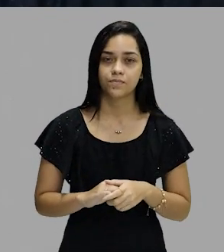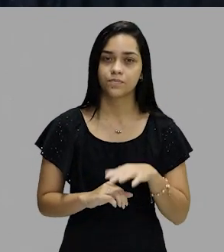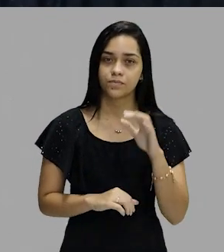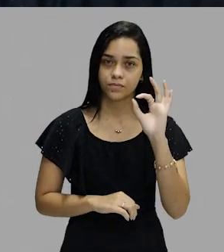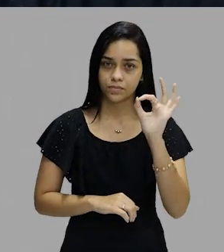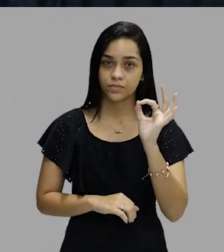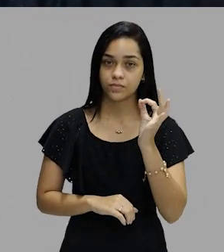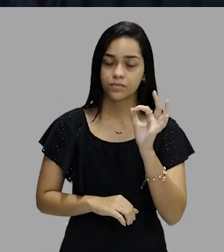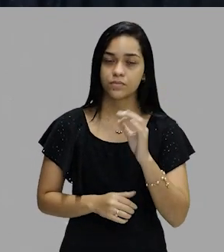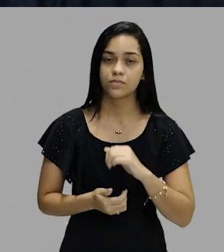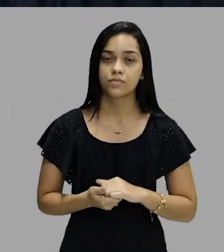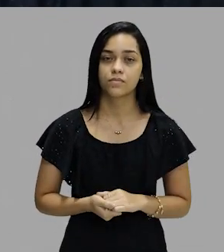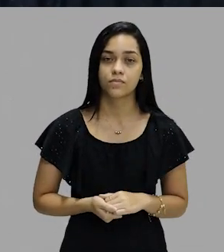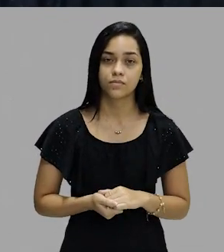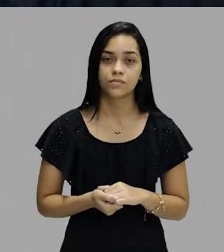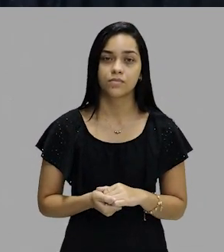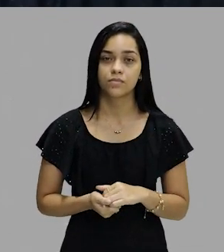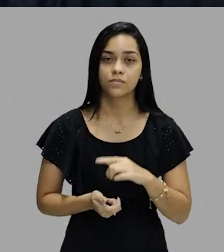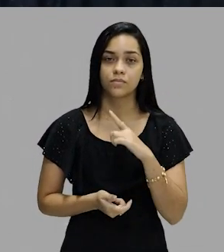Ok? Então,